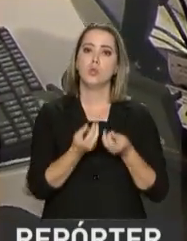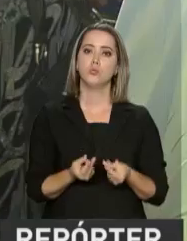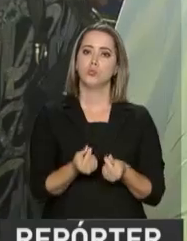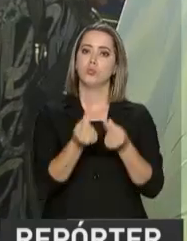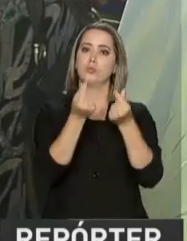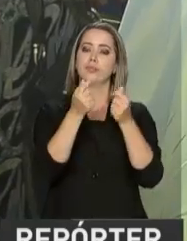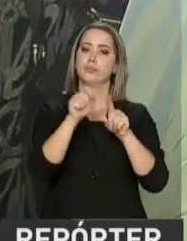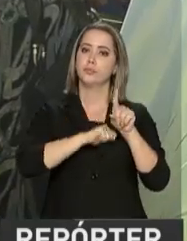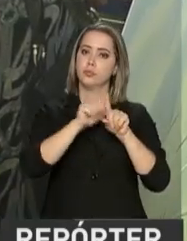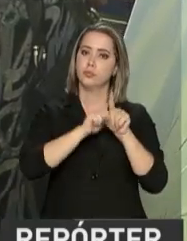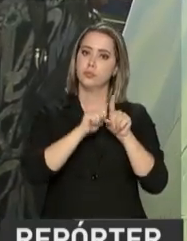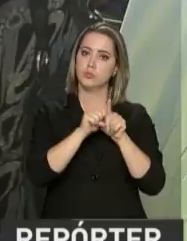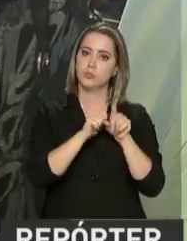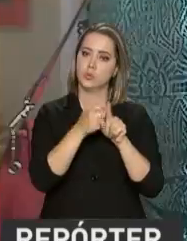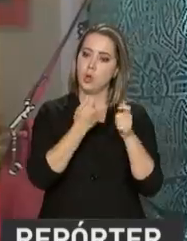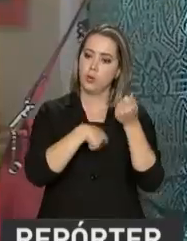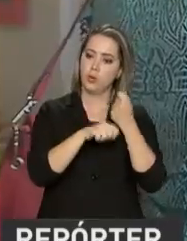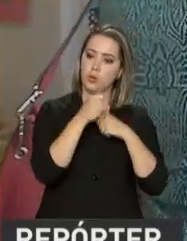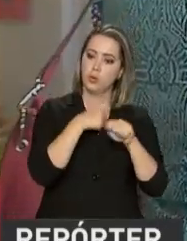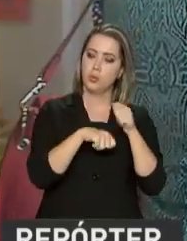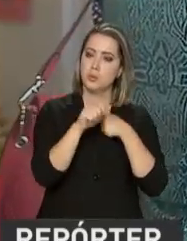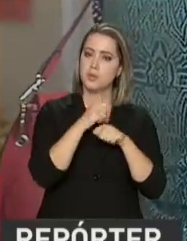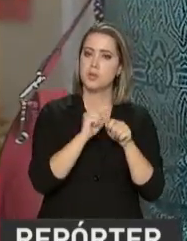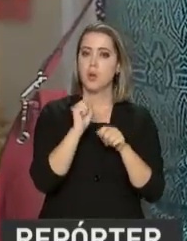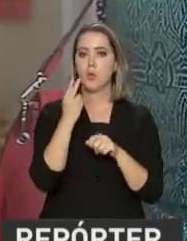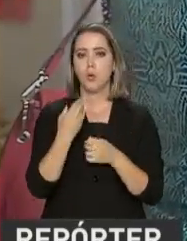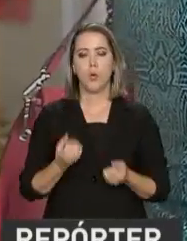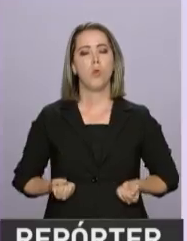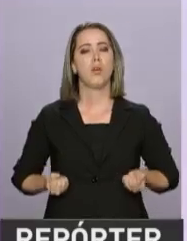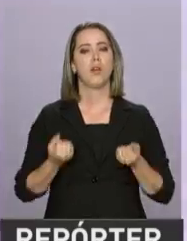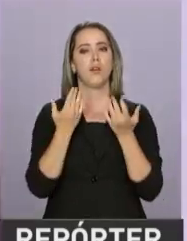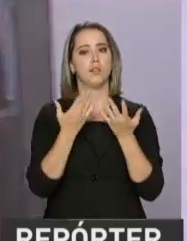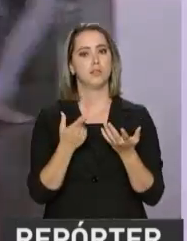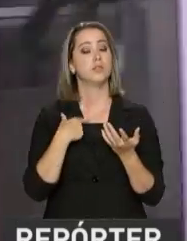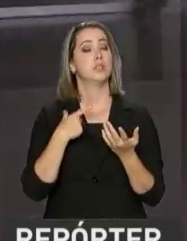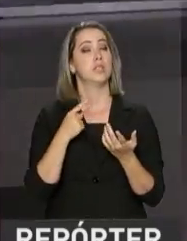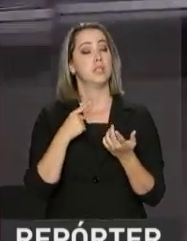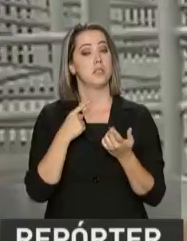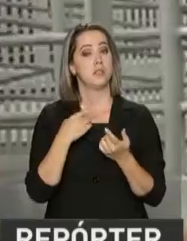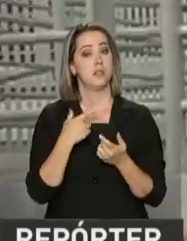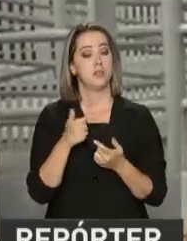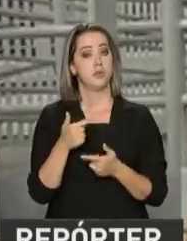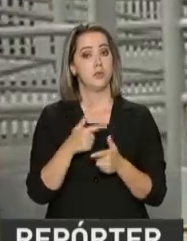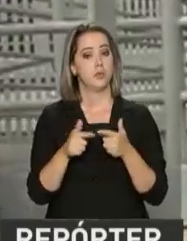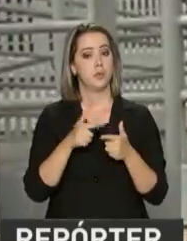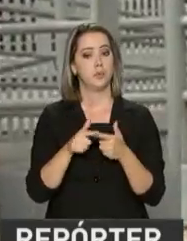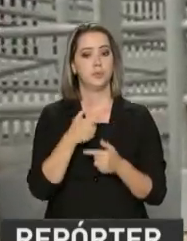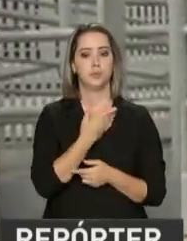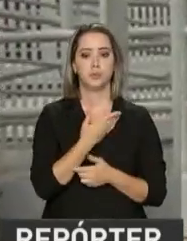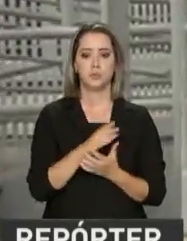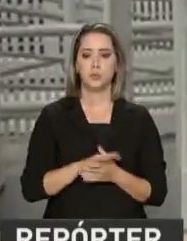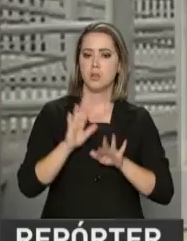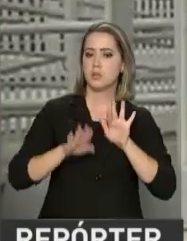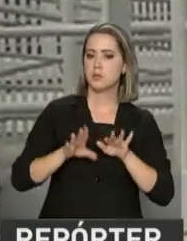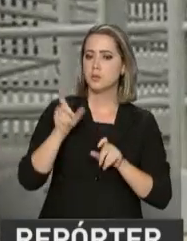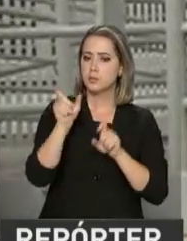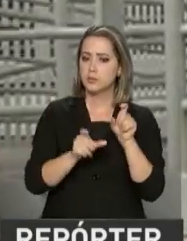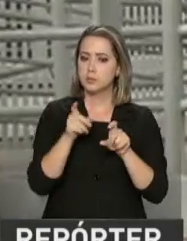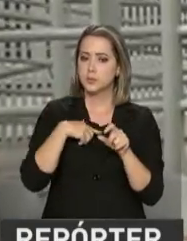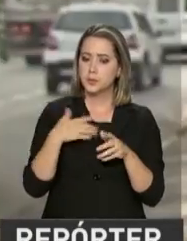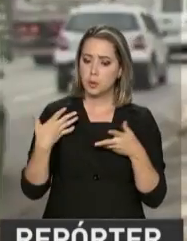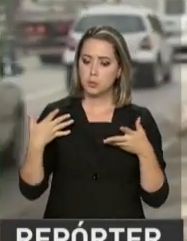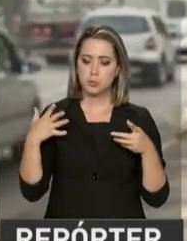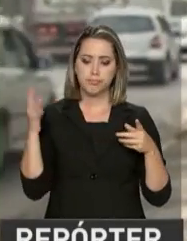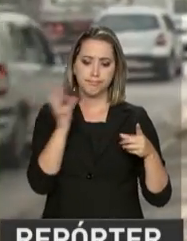mês, poupar ou gastar sem correr o risco de ficar no vermelho. Seria bom, né? Muita gente, inclusive eu, ajo por